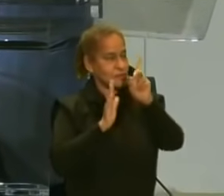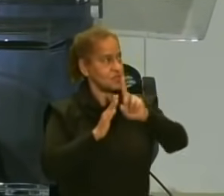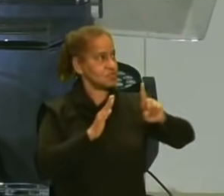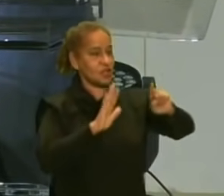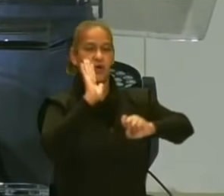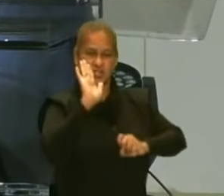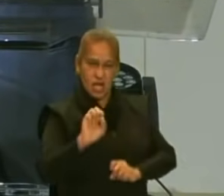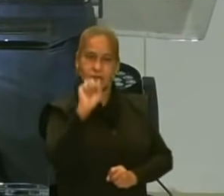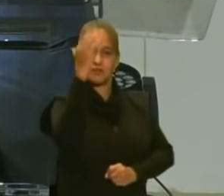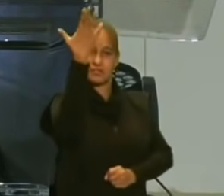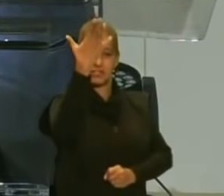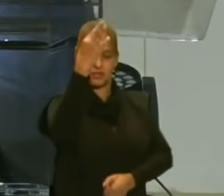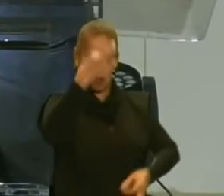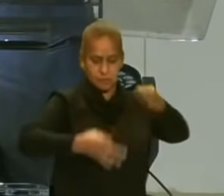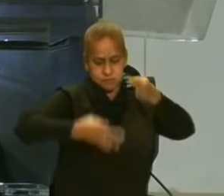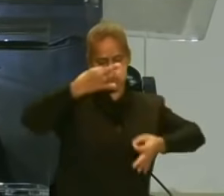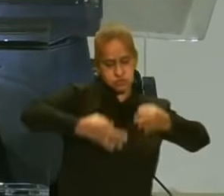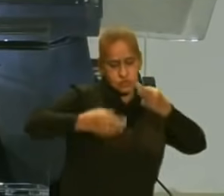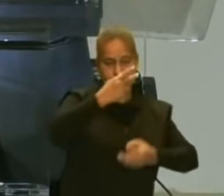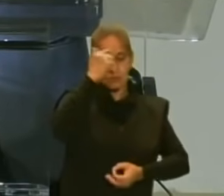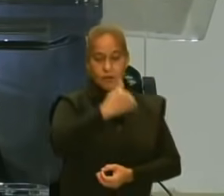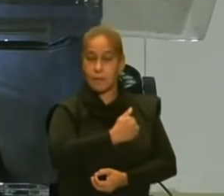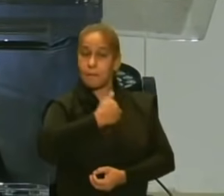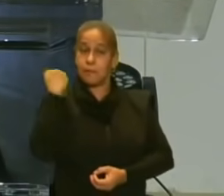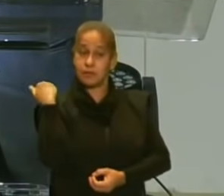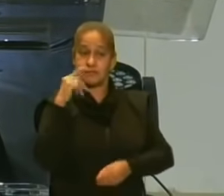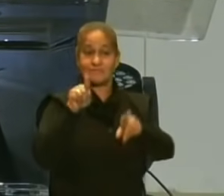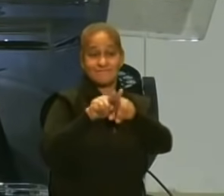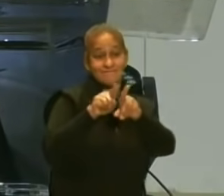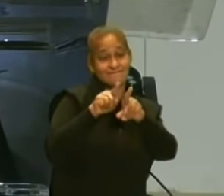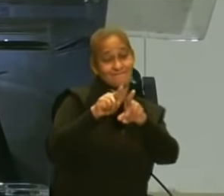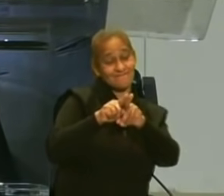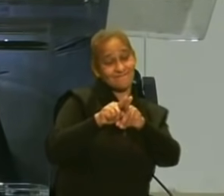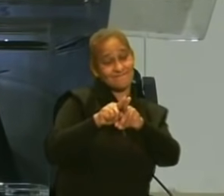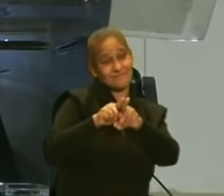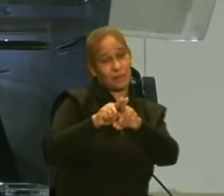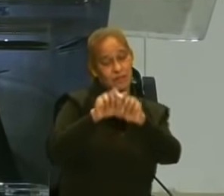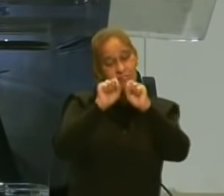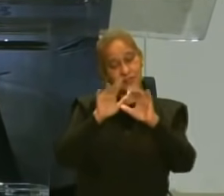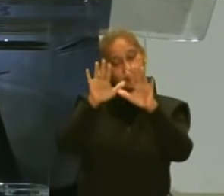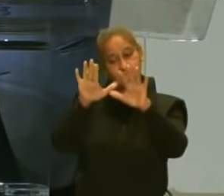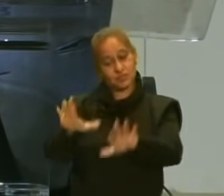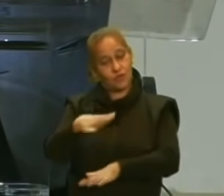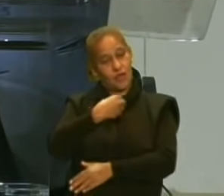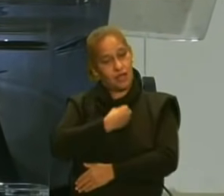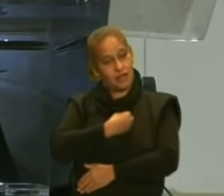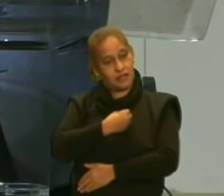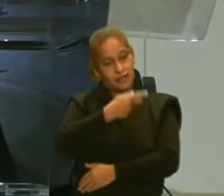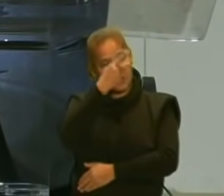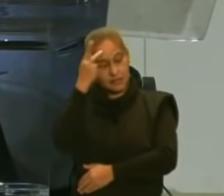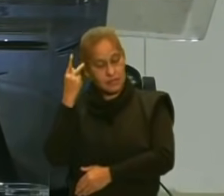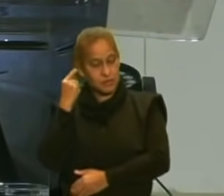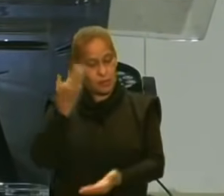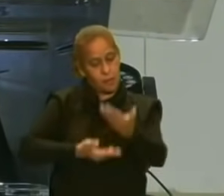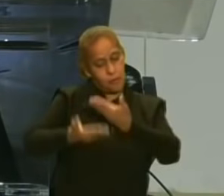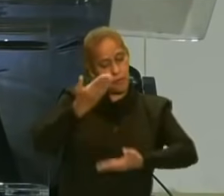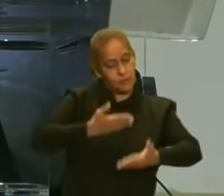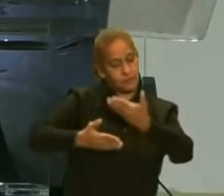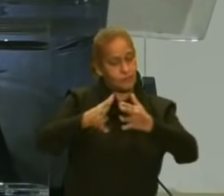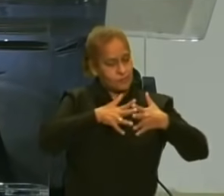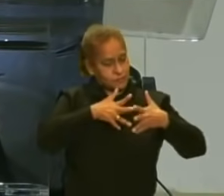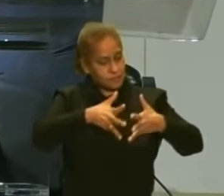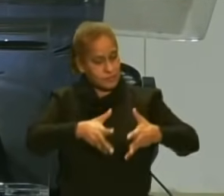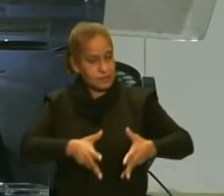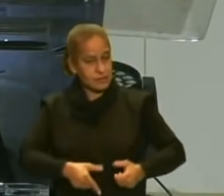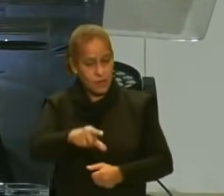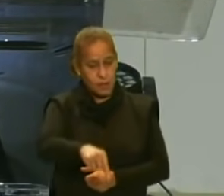o tempo de julgares os mortos e de compensares os teus servos, os profetas, os teus santos e os